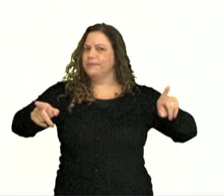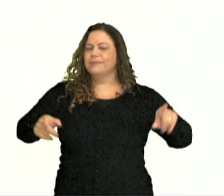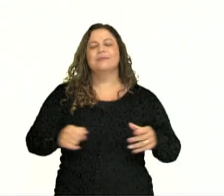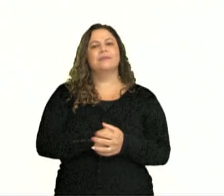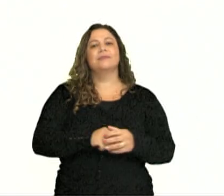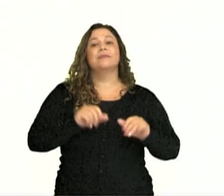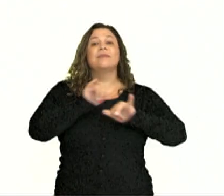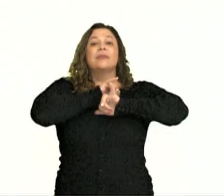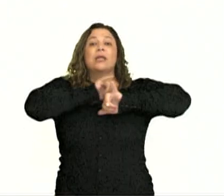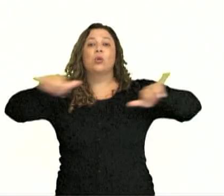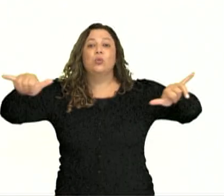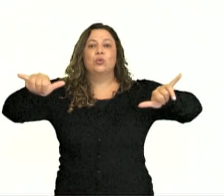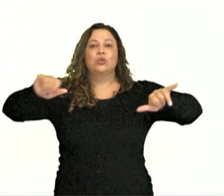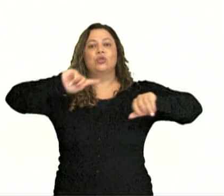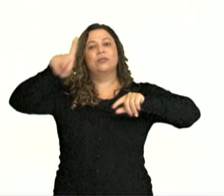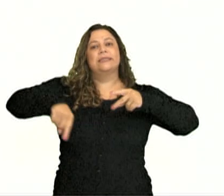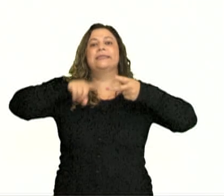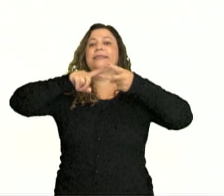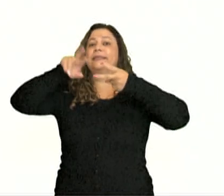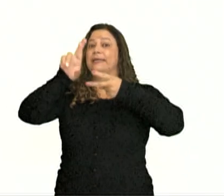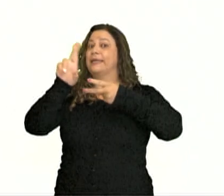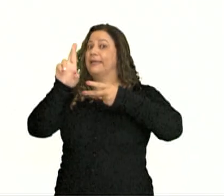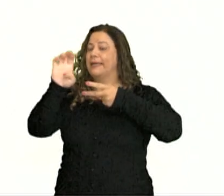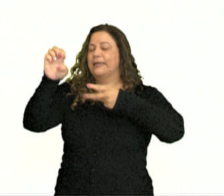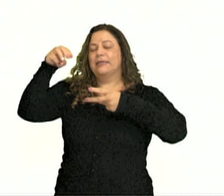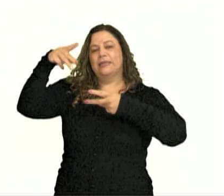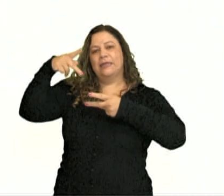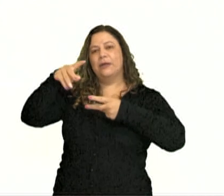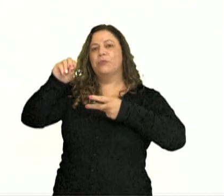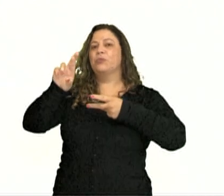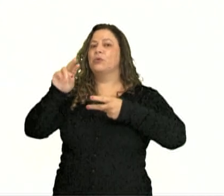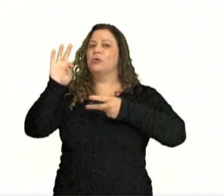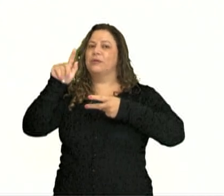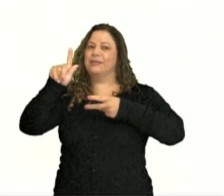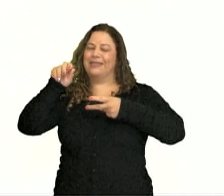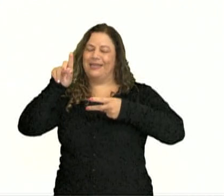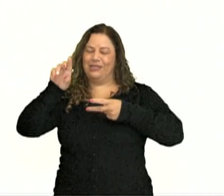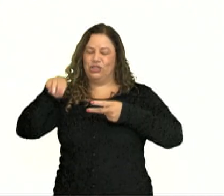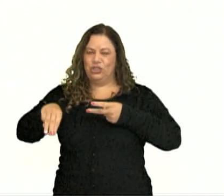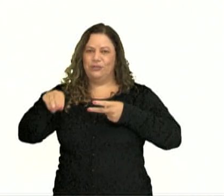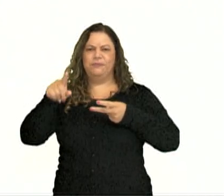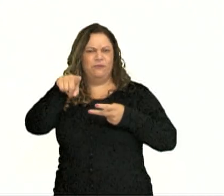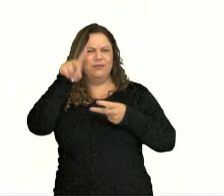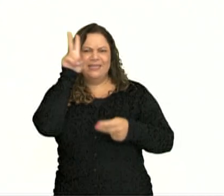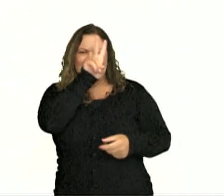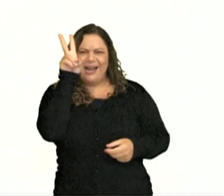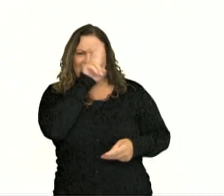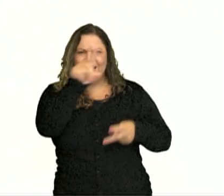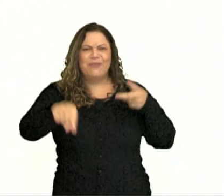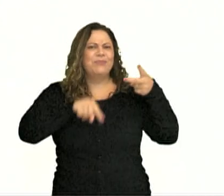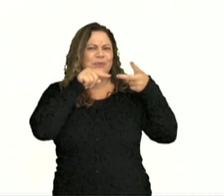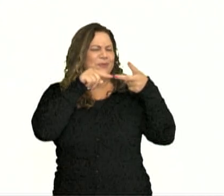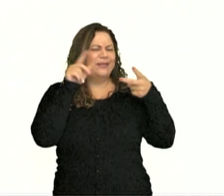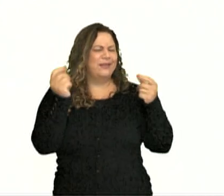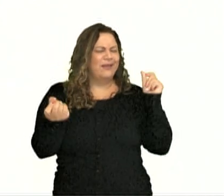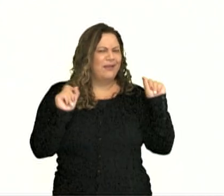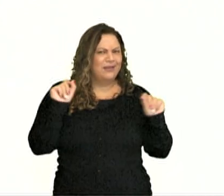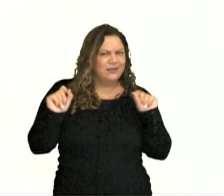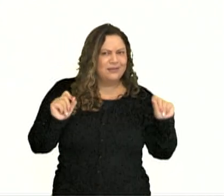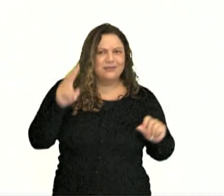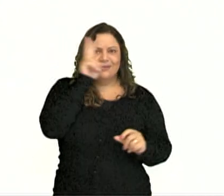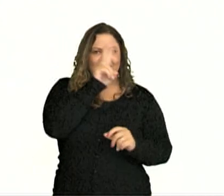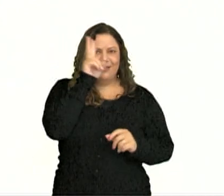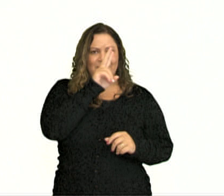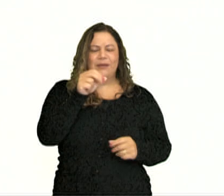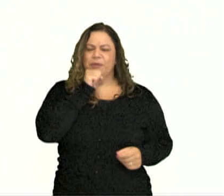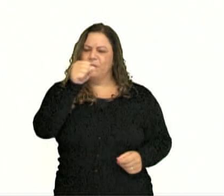entre notícia e reportagem. Você se recorda o que é uma reportagem? Claro que